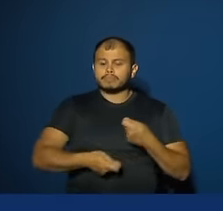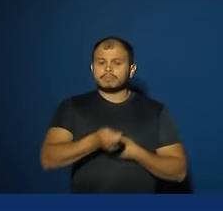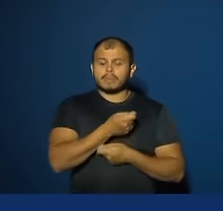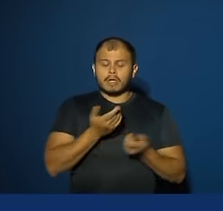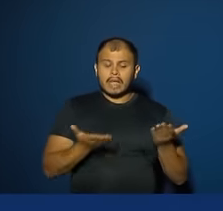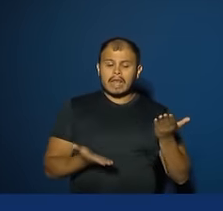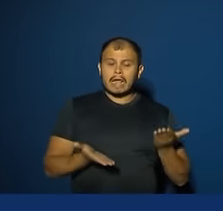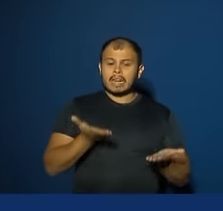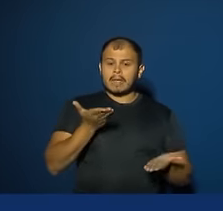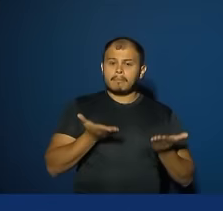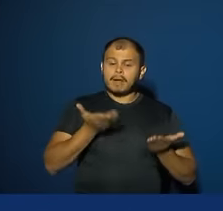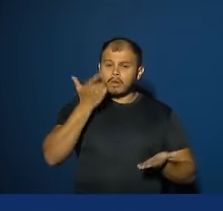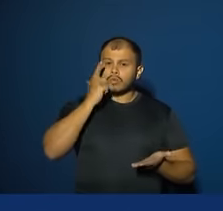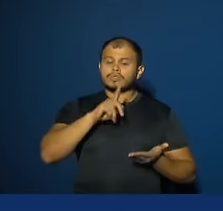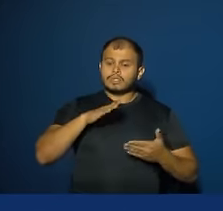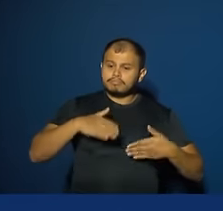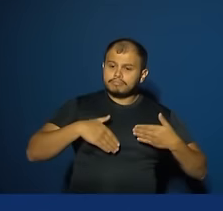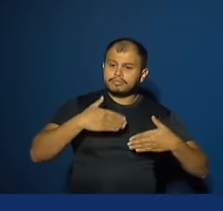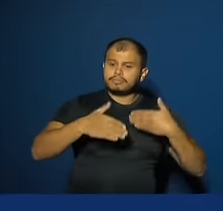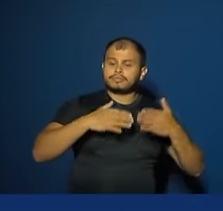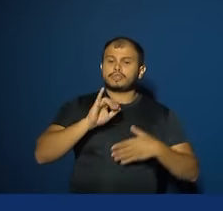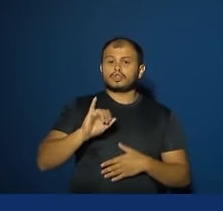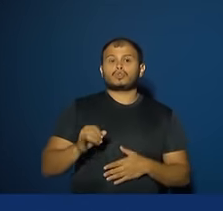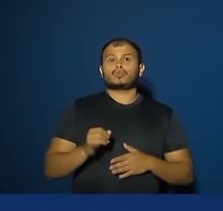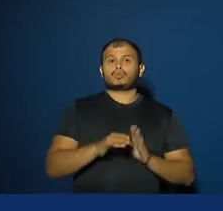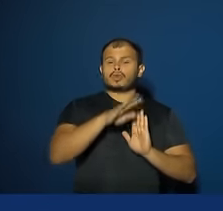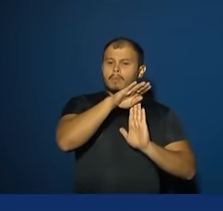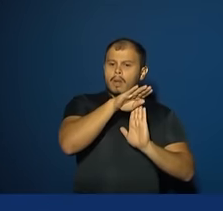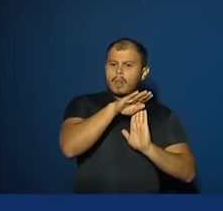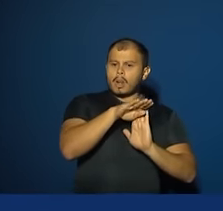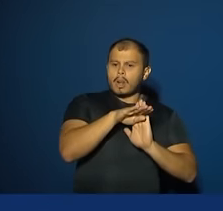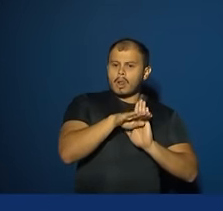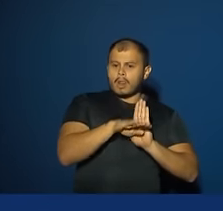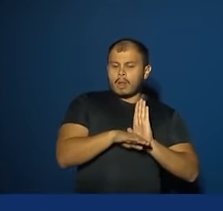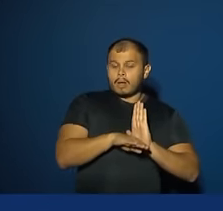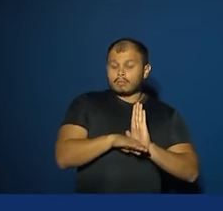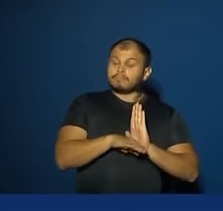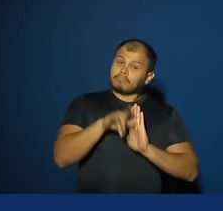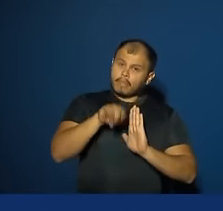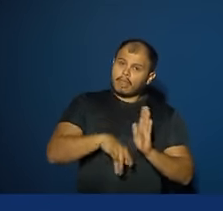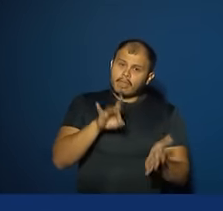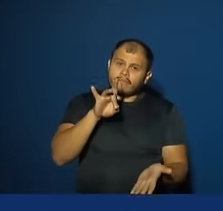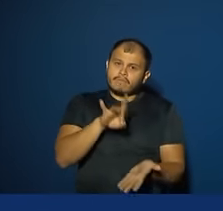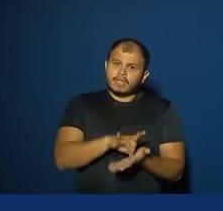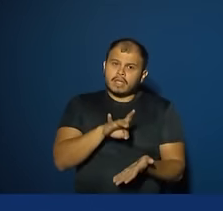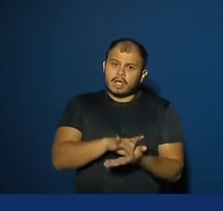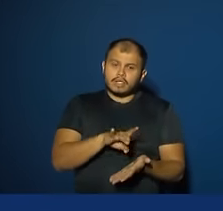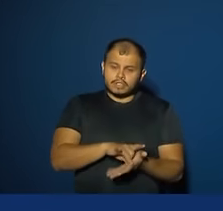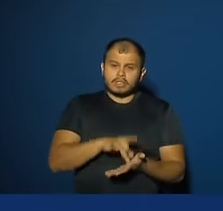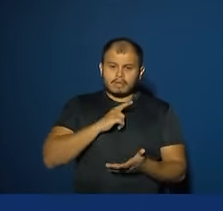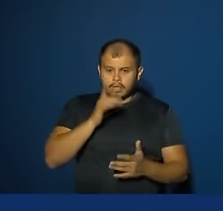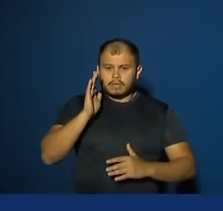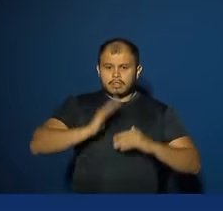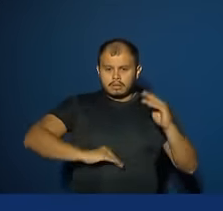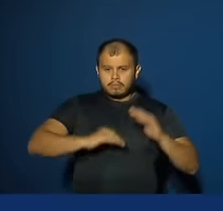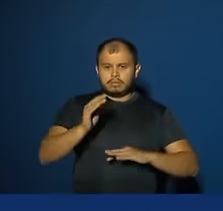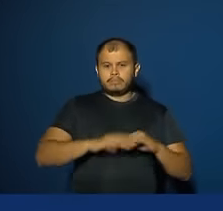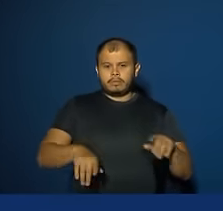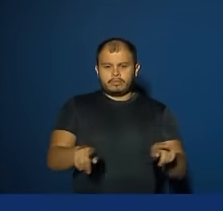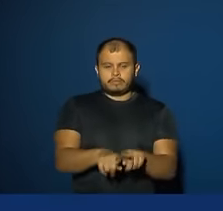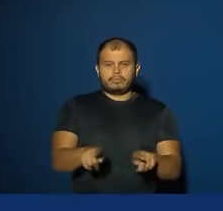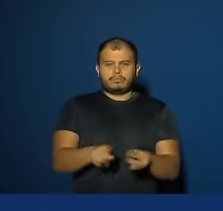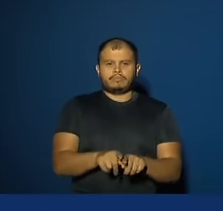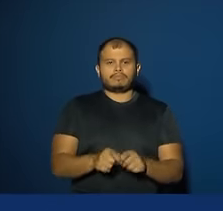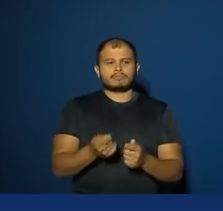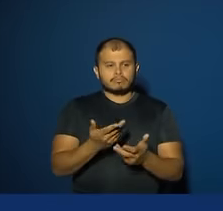juros muito baixas no longo prazo eu acho isso uma que é uma verdade né tanto técnica eh quanto empírica